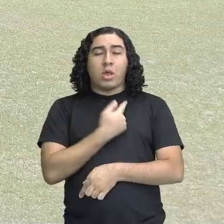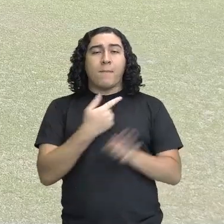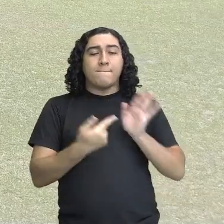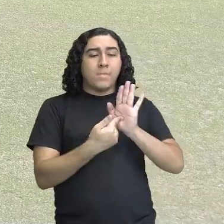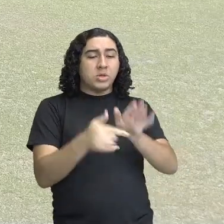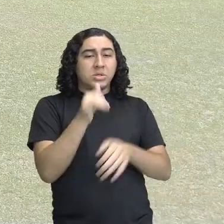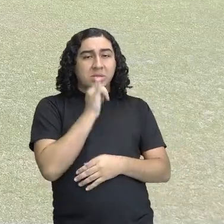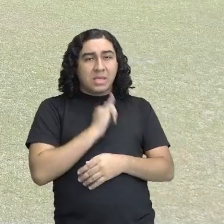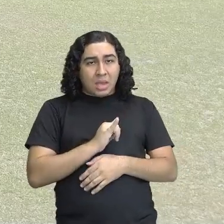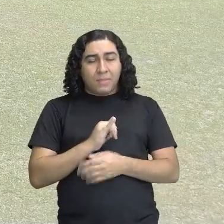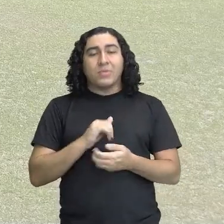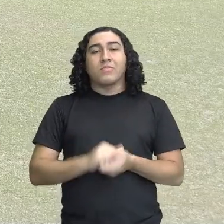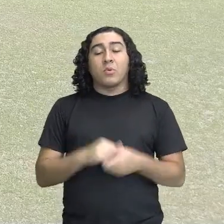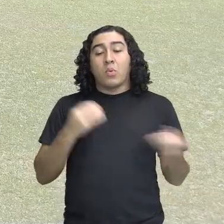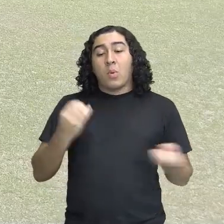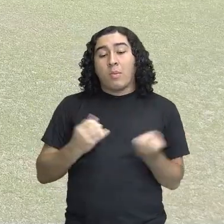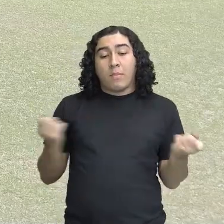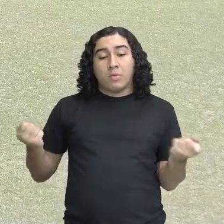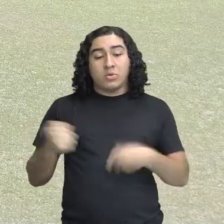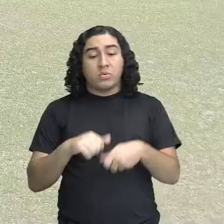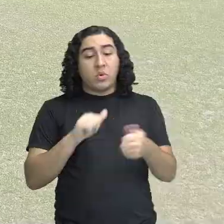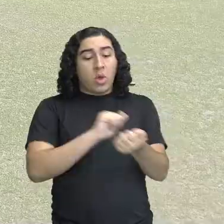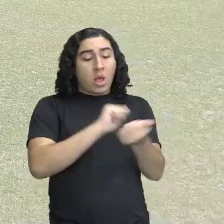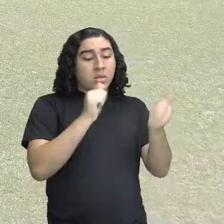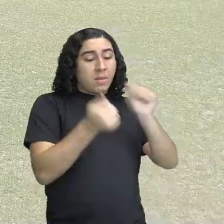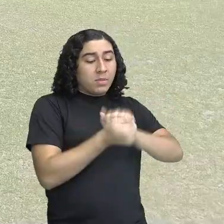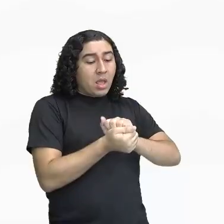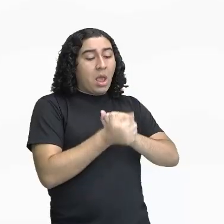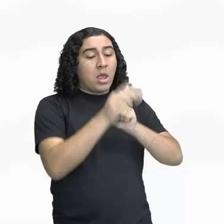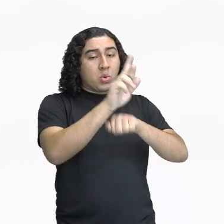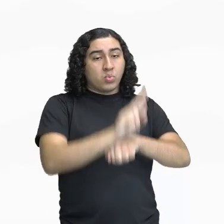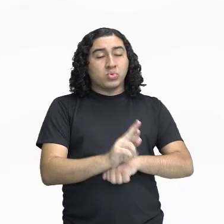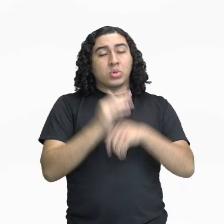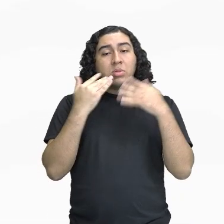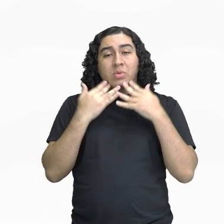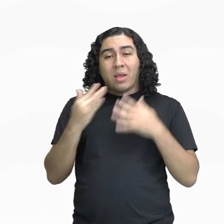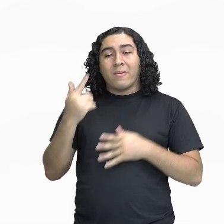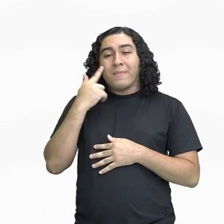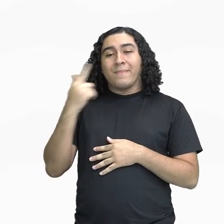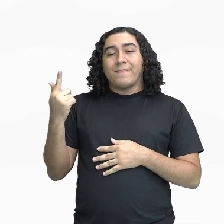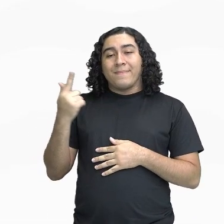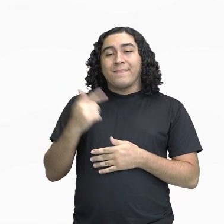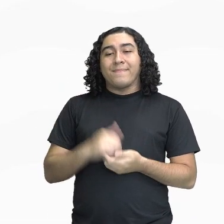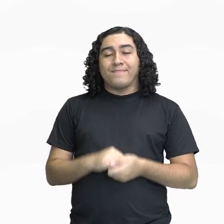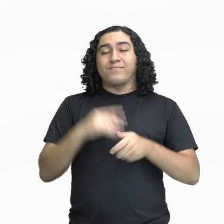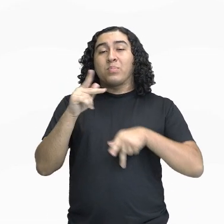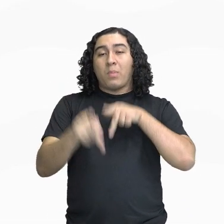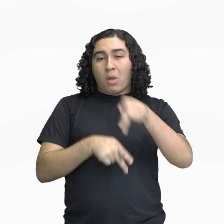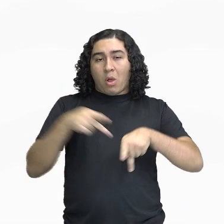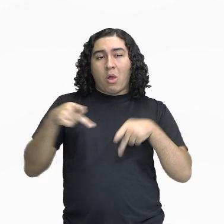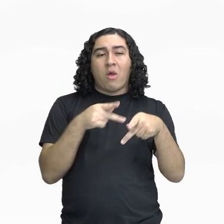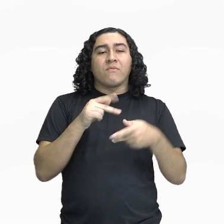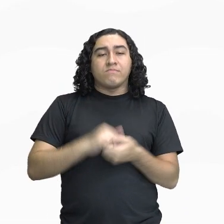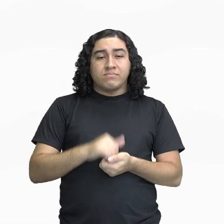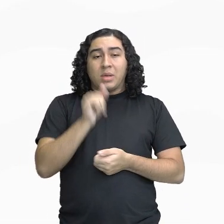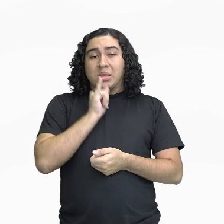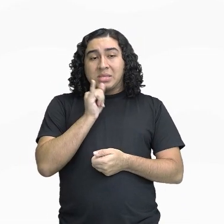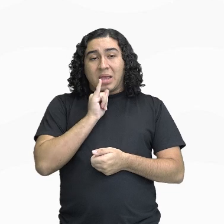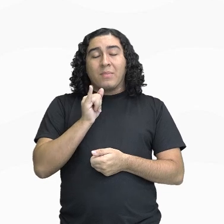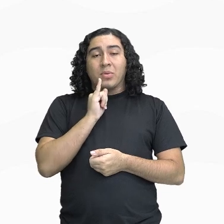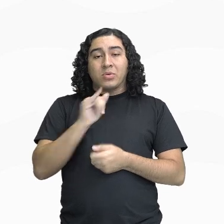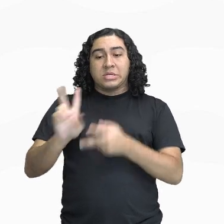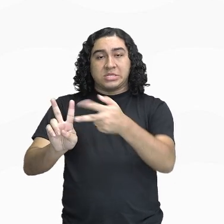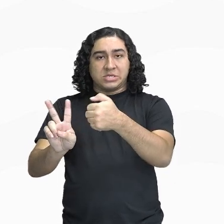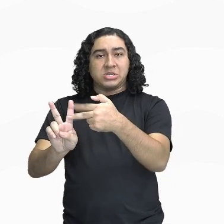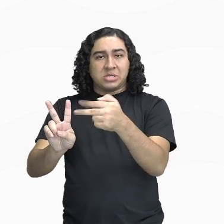alguns exemplos do manejo de recursos naturais. Vamos observar. Então, os povos como os Kayapó e os